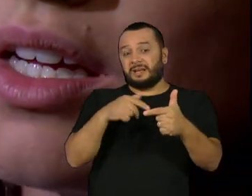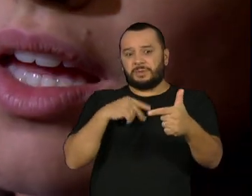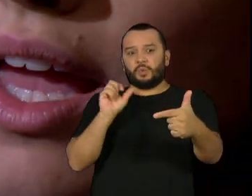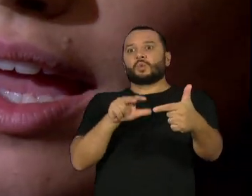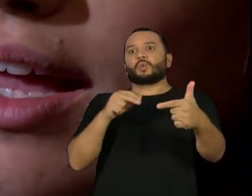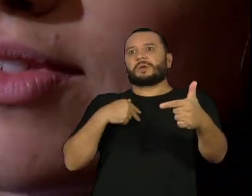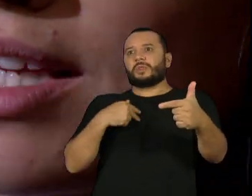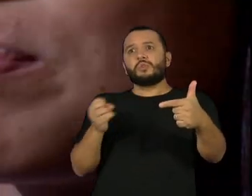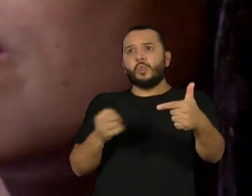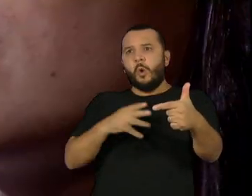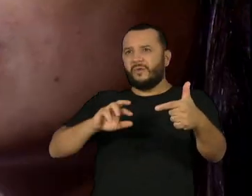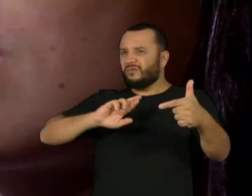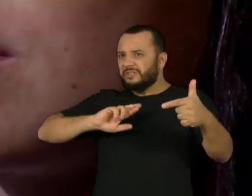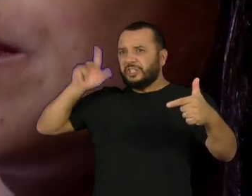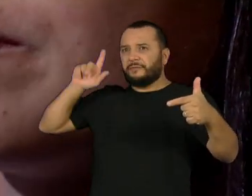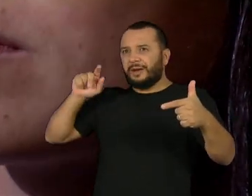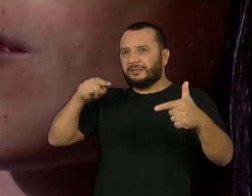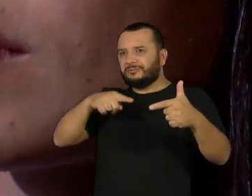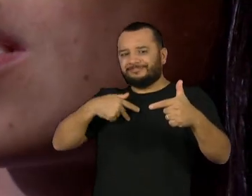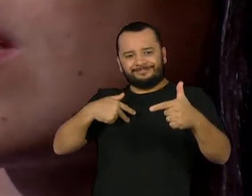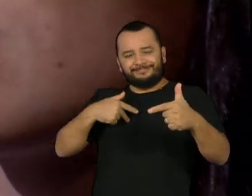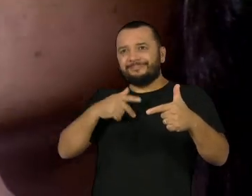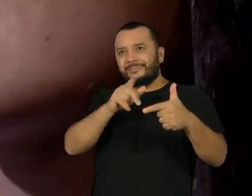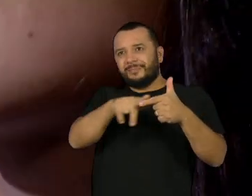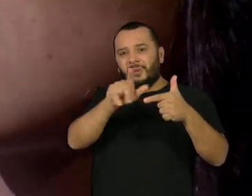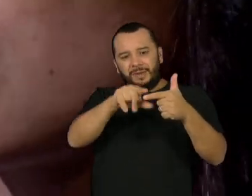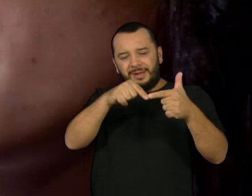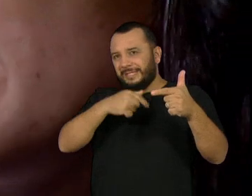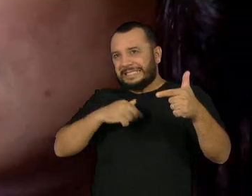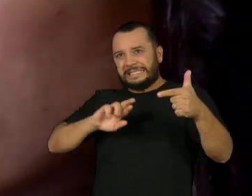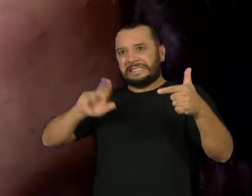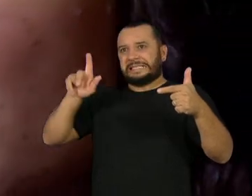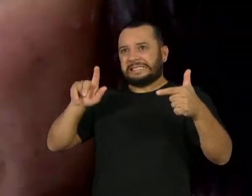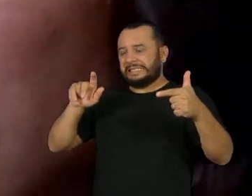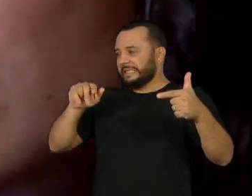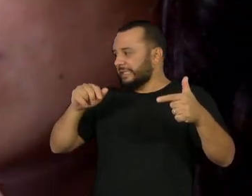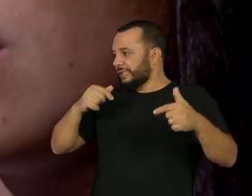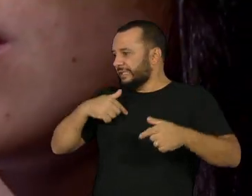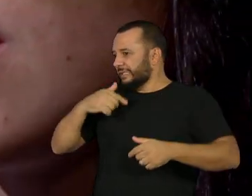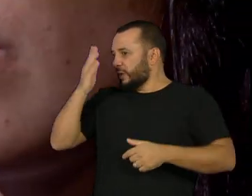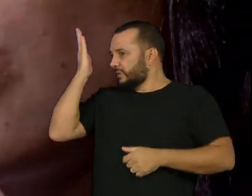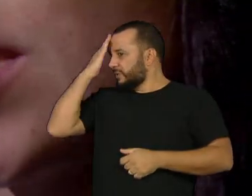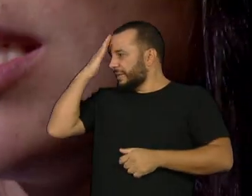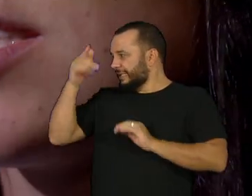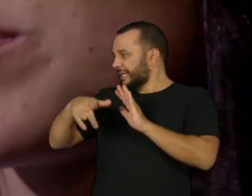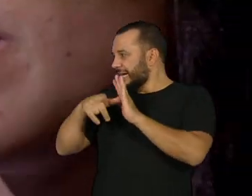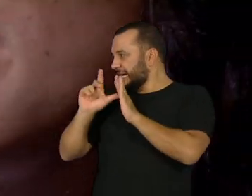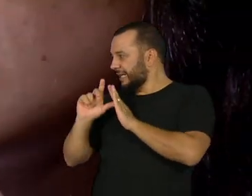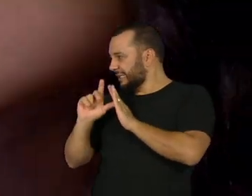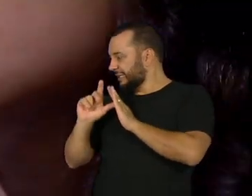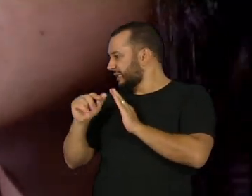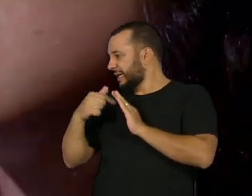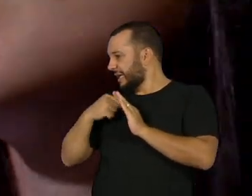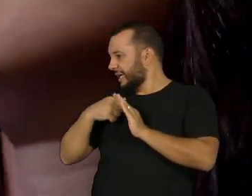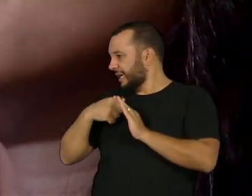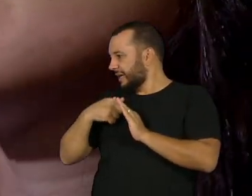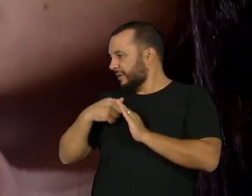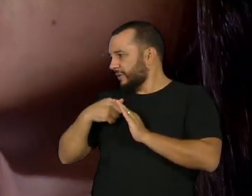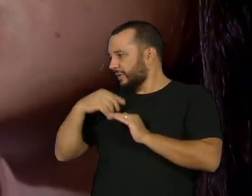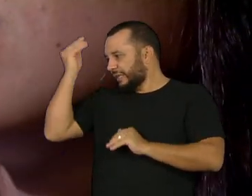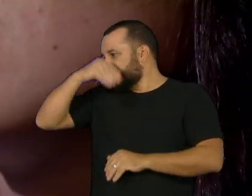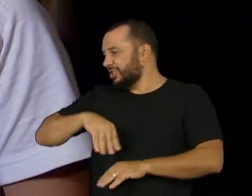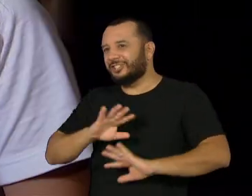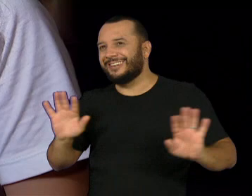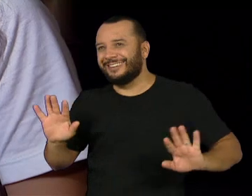poderia ter previsto, que eu tenho certeza que se eu soubesse antes de partir que eu encontraria esses problemas, eu nunca teria